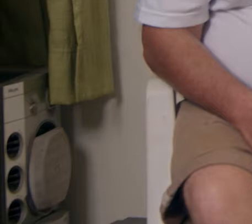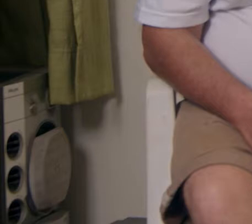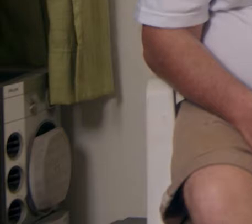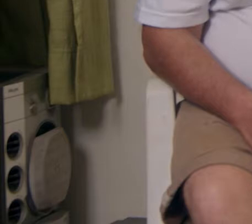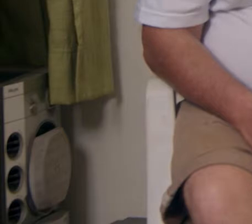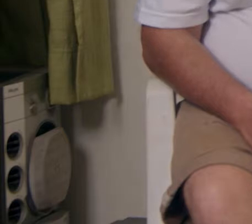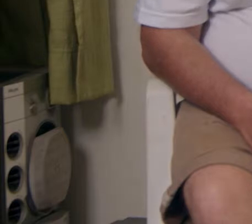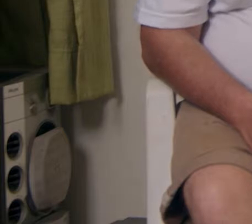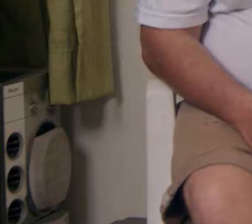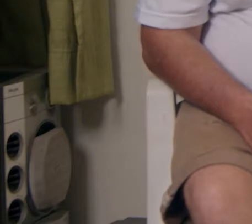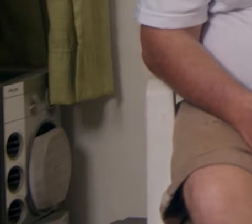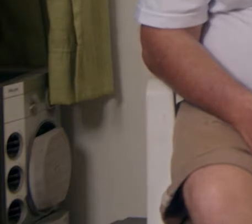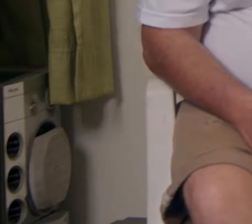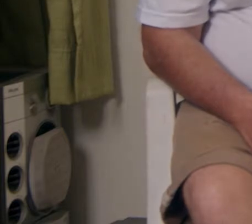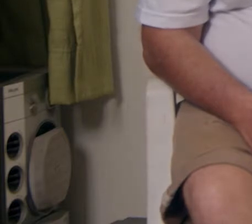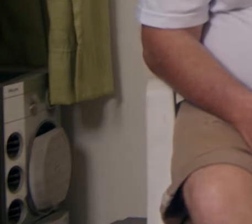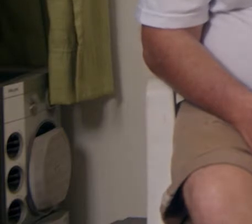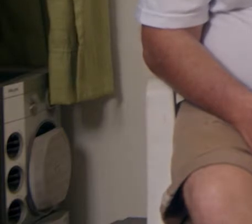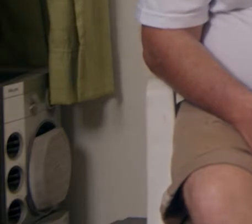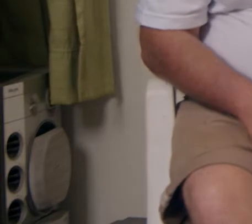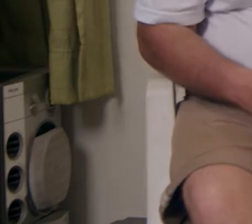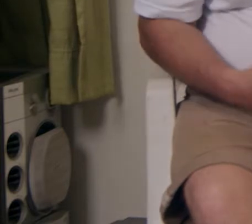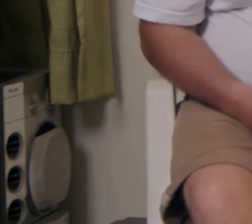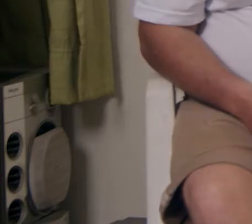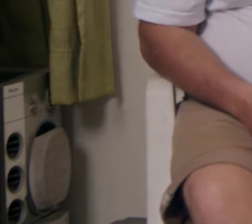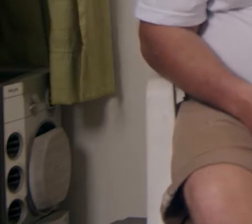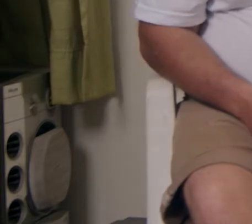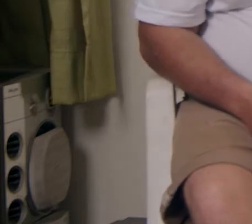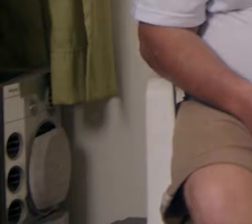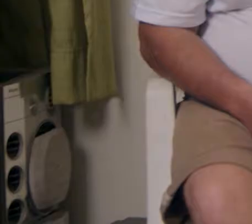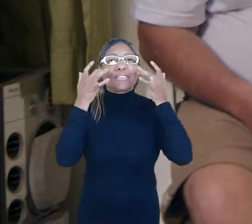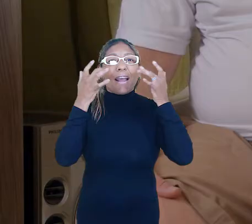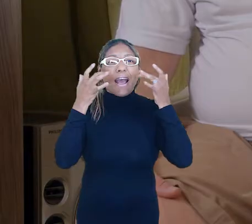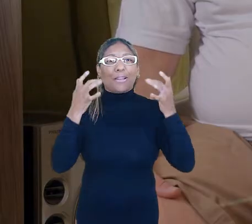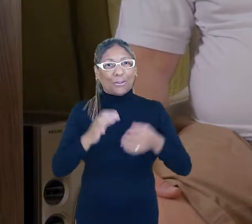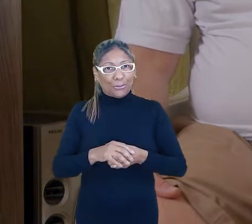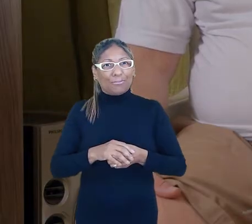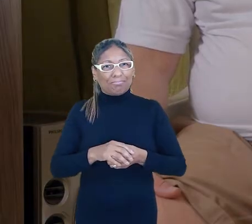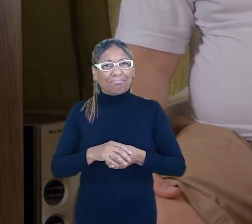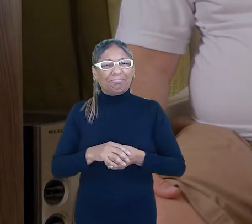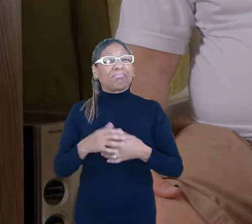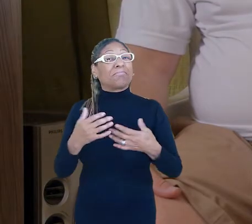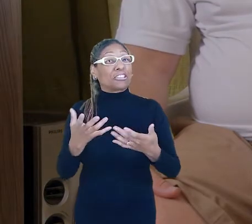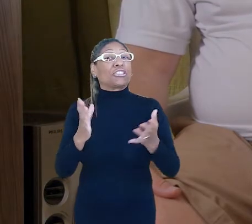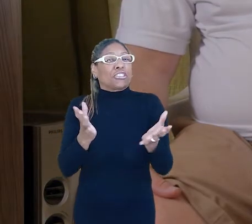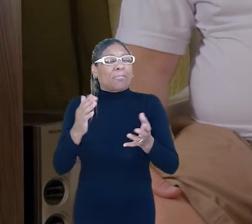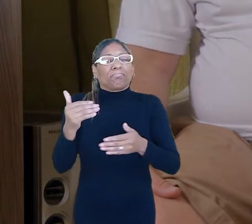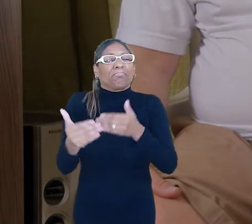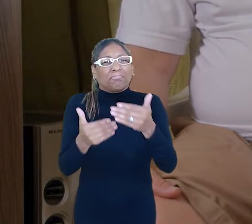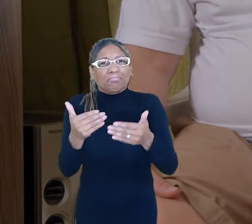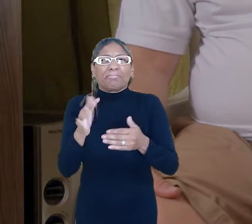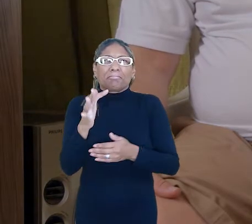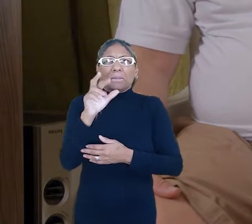visa discutir e pensar a arte teatral. Porto Feliz chegou a ter...